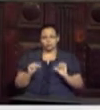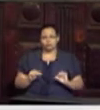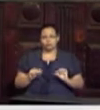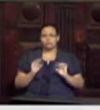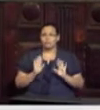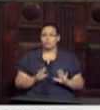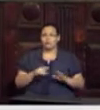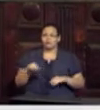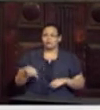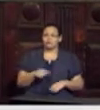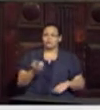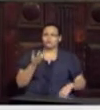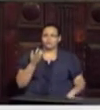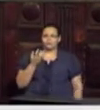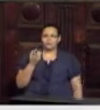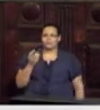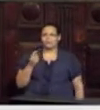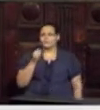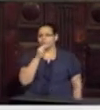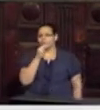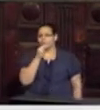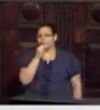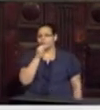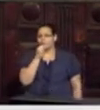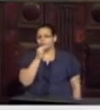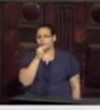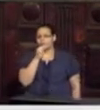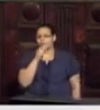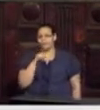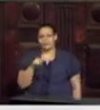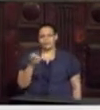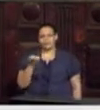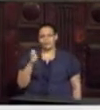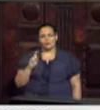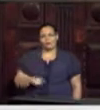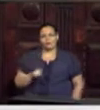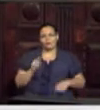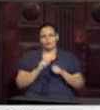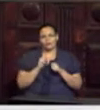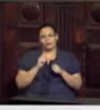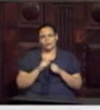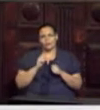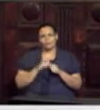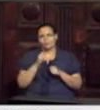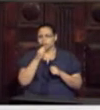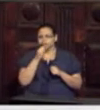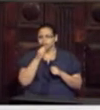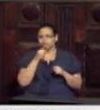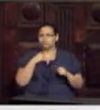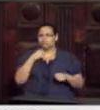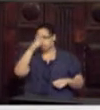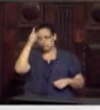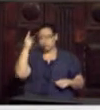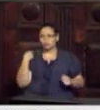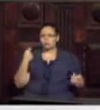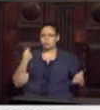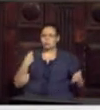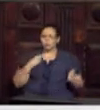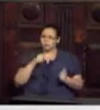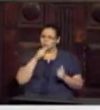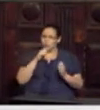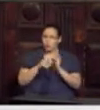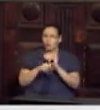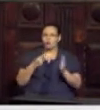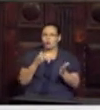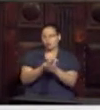Mas quando a gente quer atingir lá na ponta aquele que faz a receptação qualificada, a